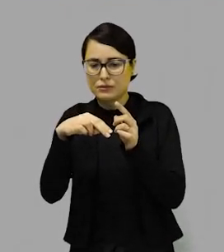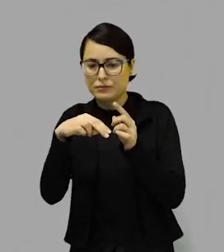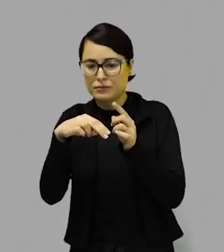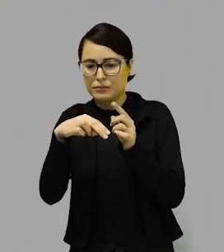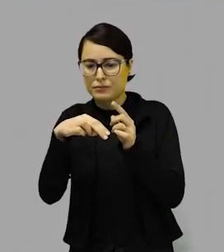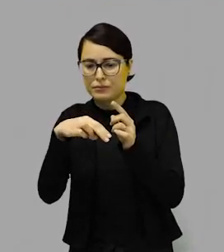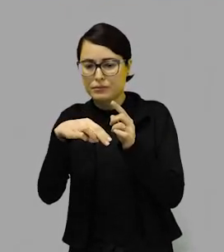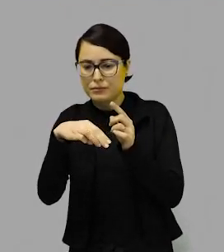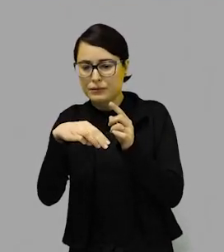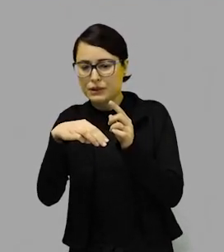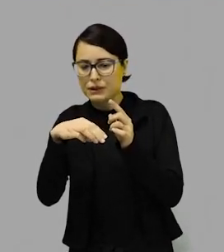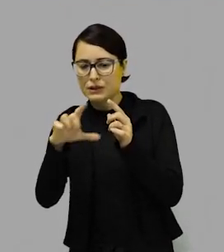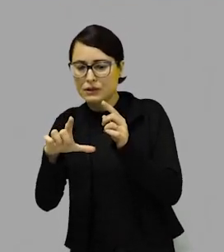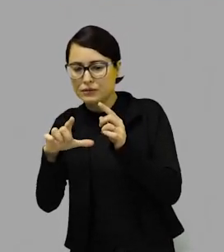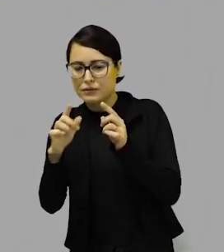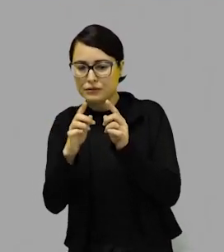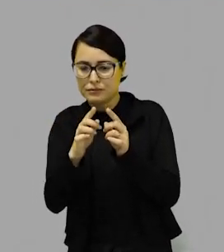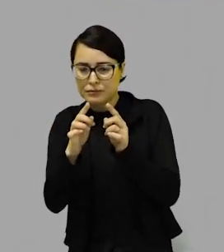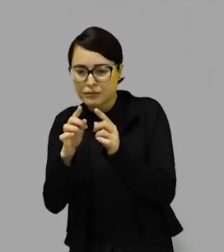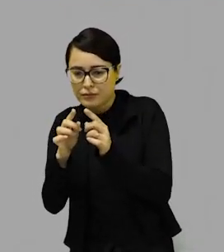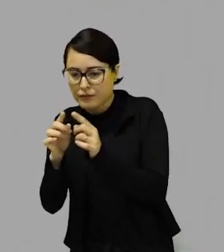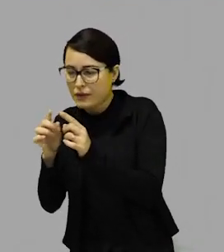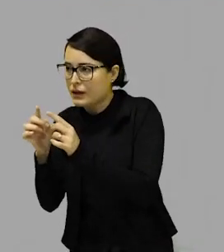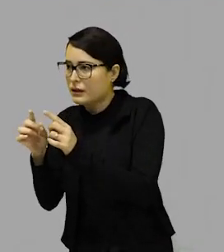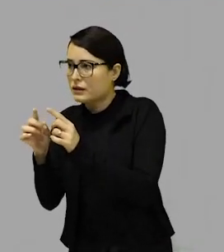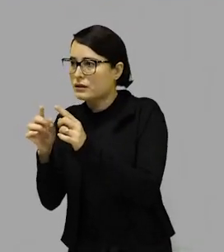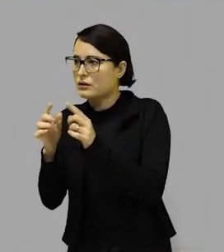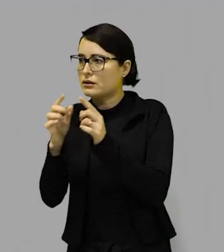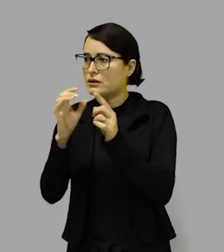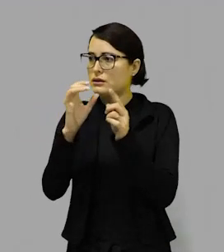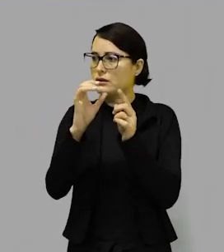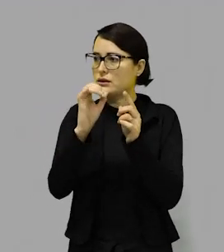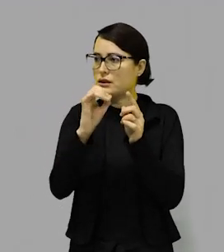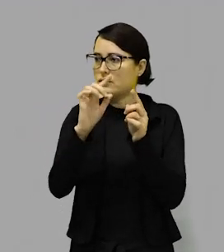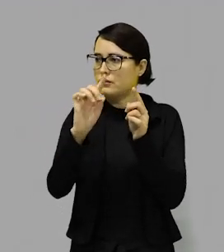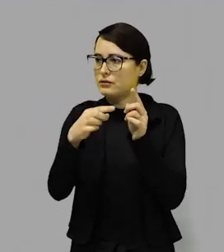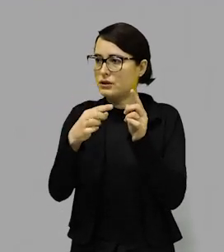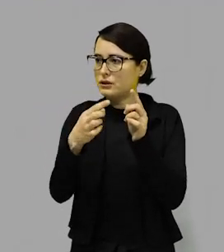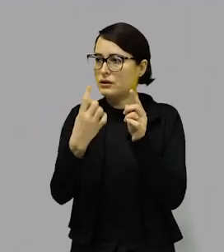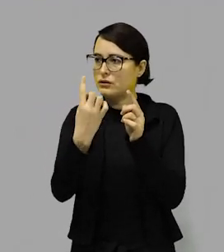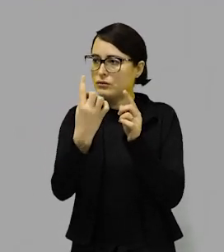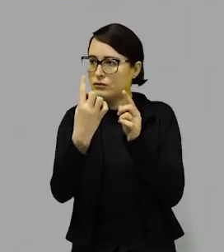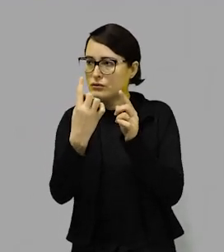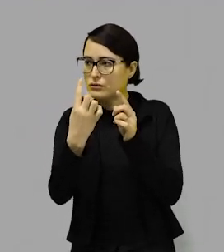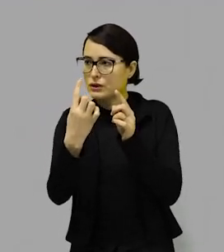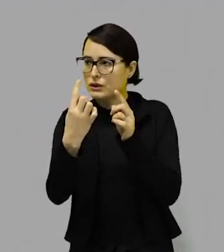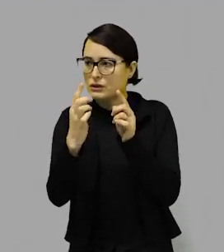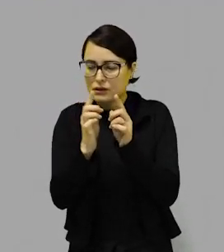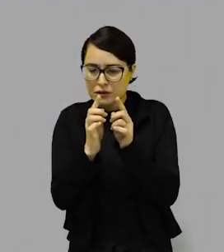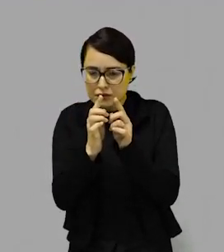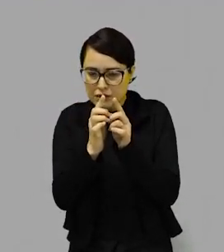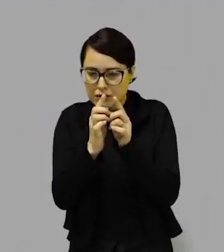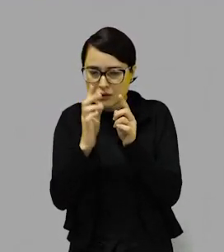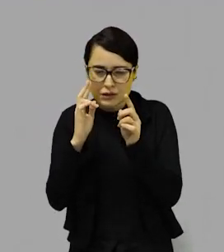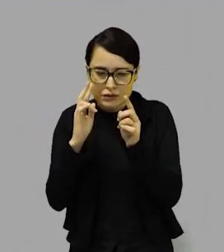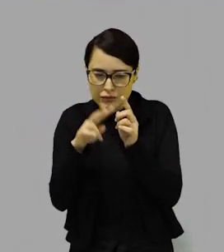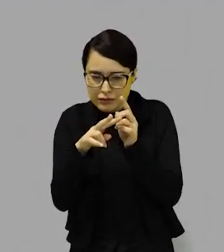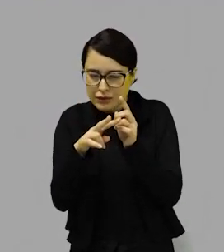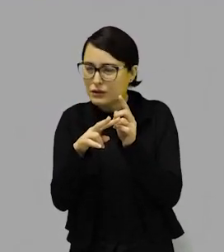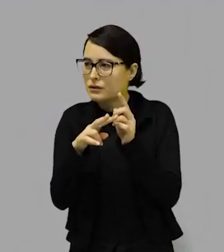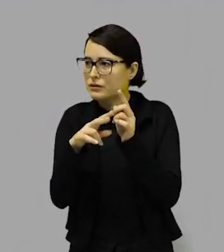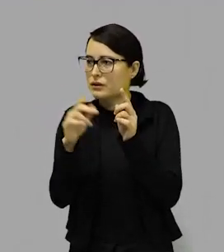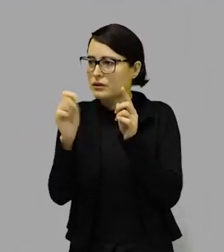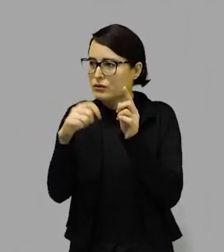na régua. Então, 0,1, né, é apenas esse pedacinho aqui que você pode ver. Só um pedacinho que fica aqui, que você